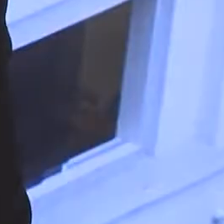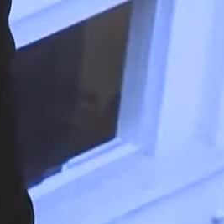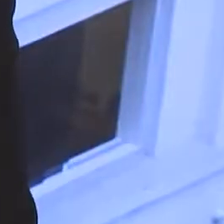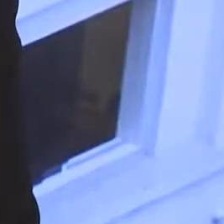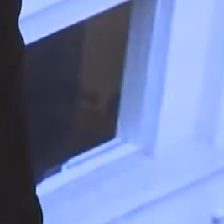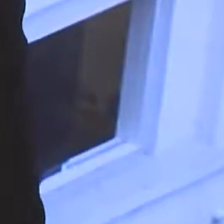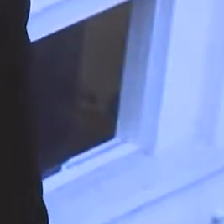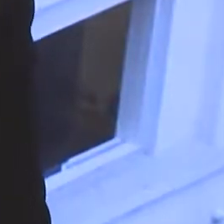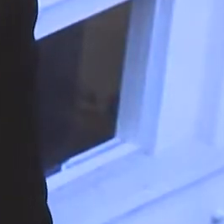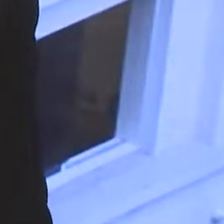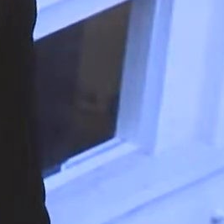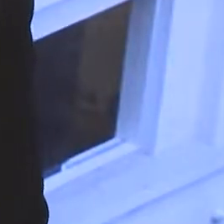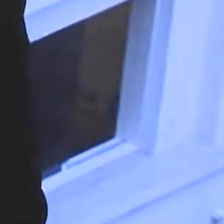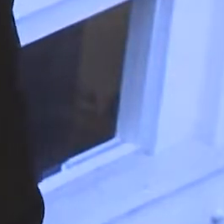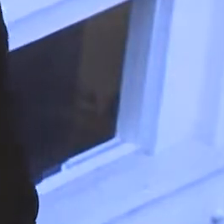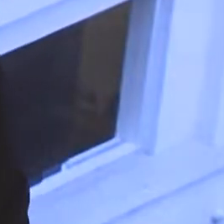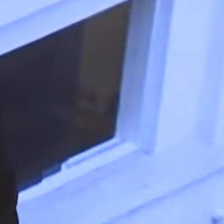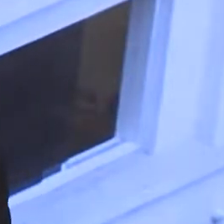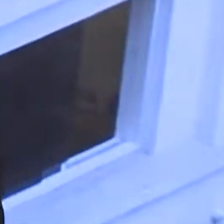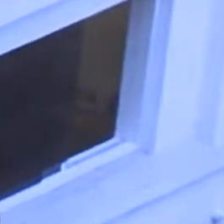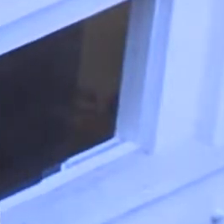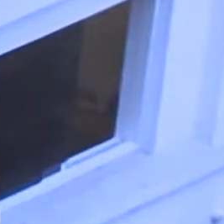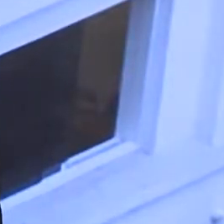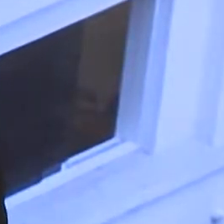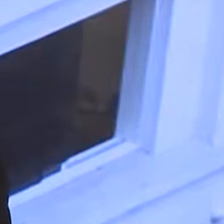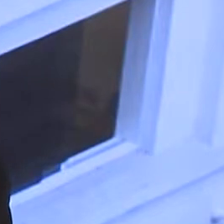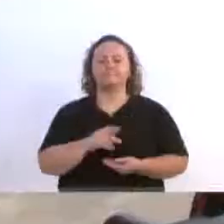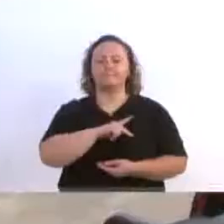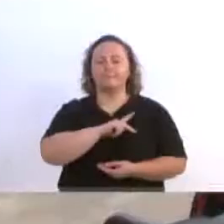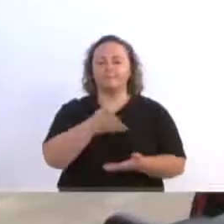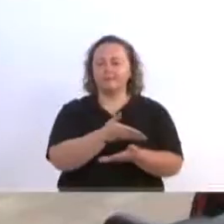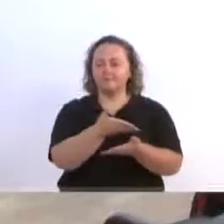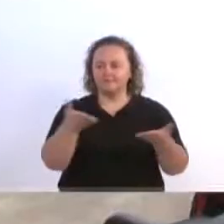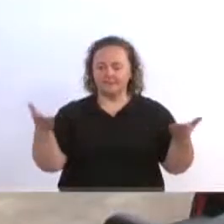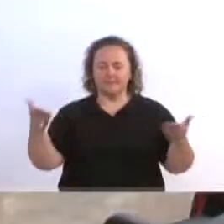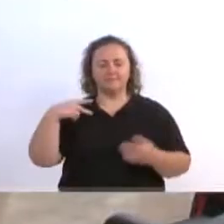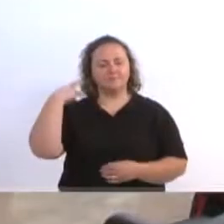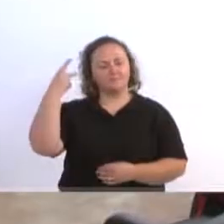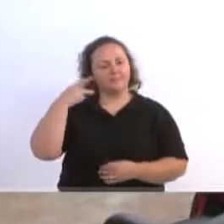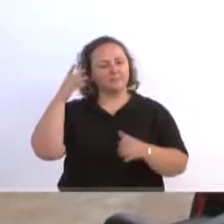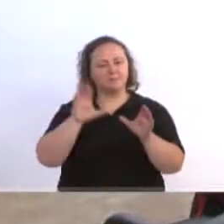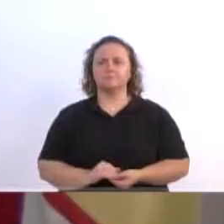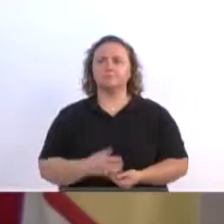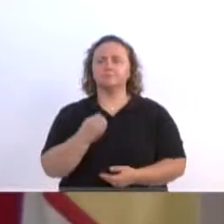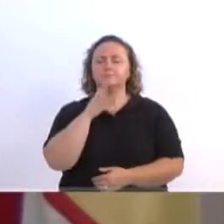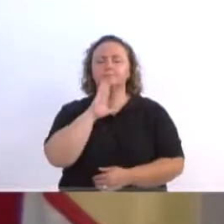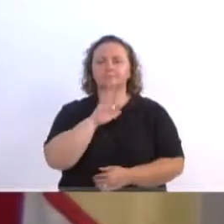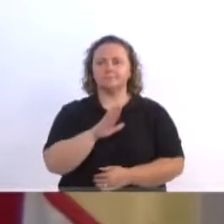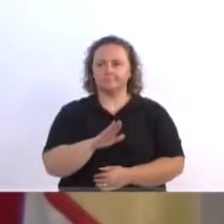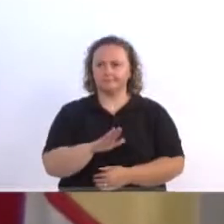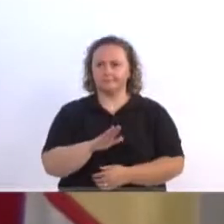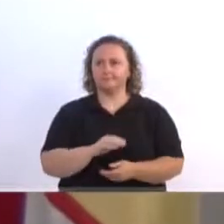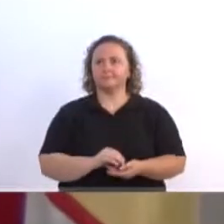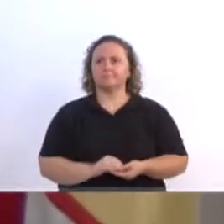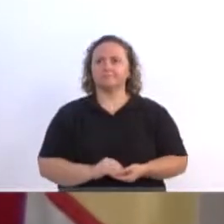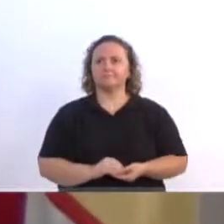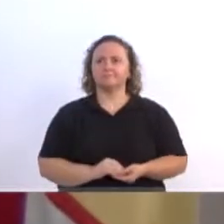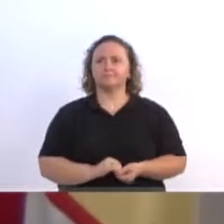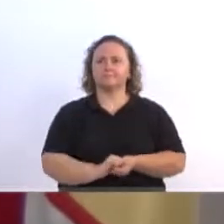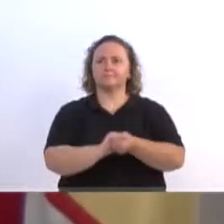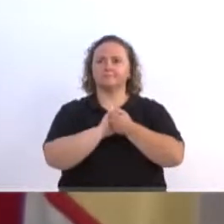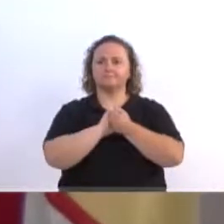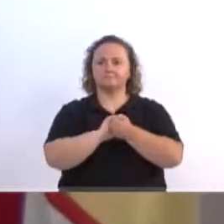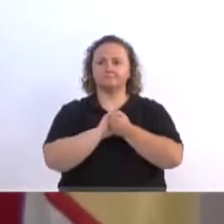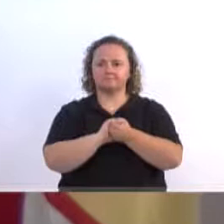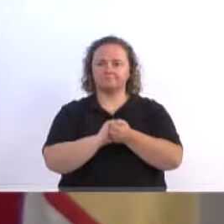encaminhamento. Acompanhe agora os destaques da sessão ordinária. No início do grande expediente, no espaço reservado à Tribuna Livre,